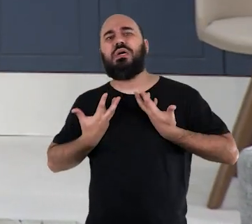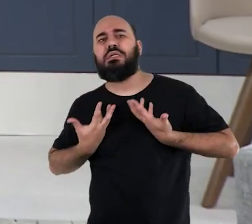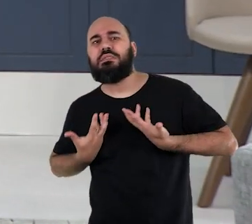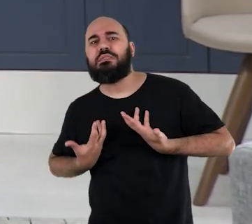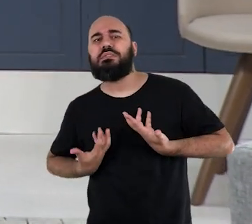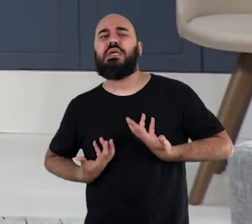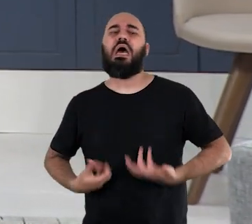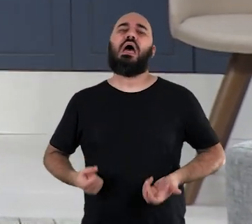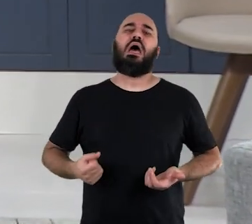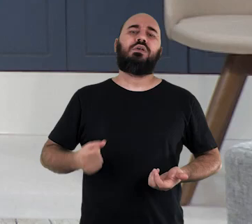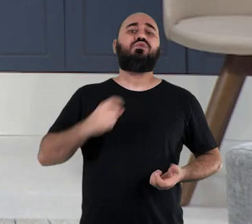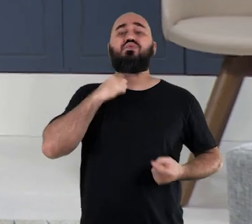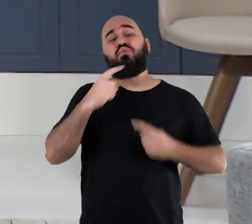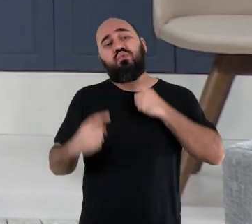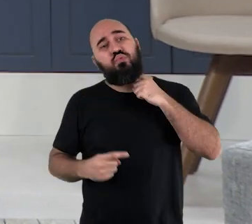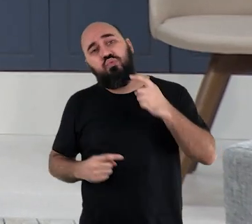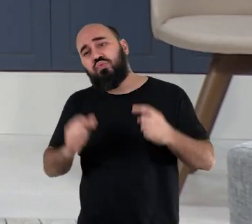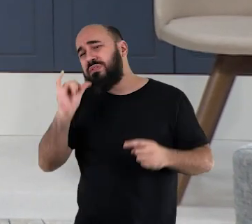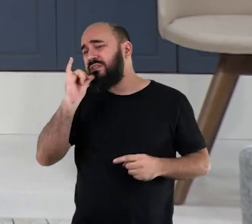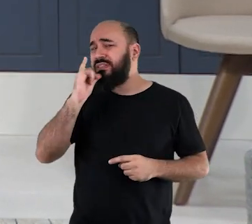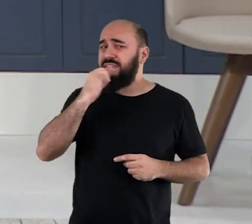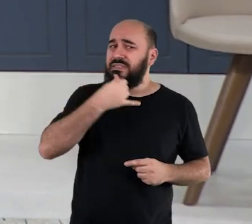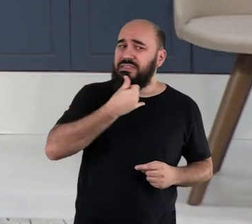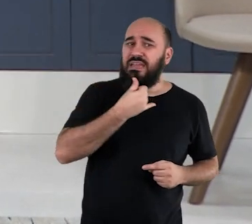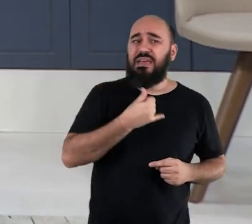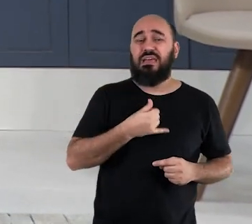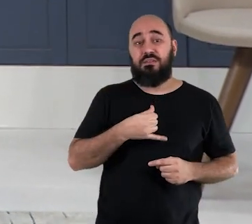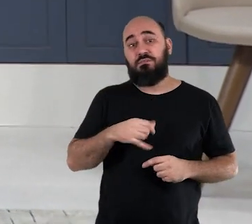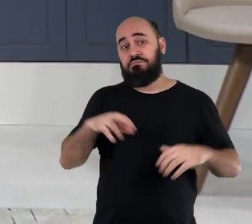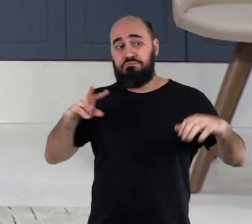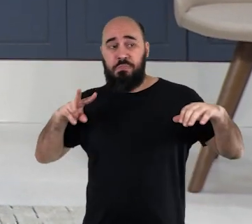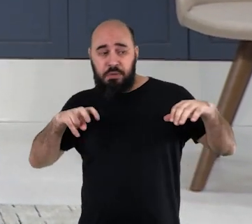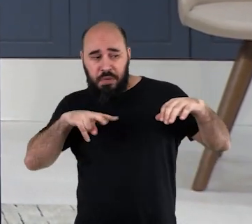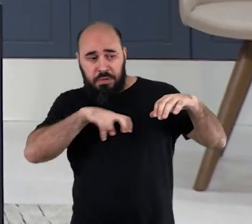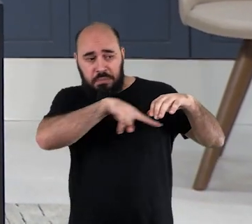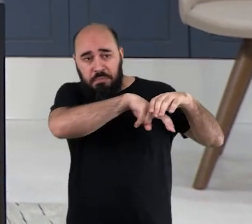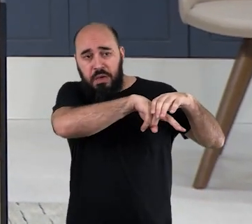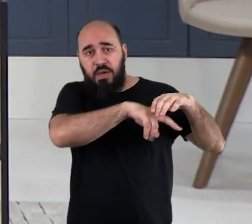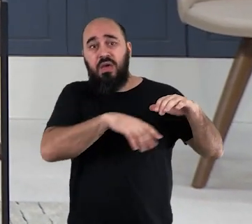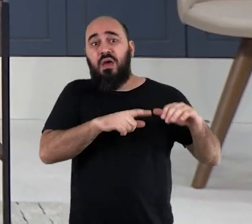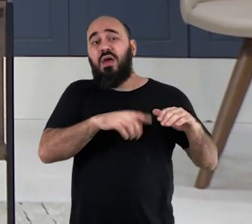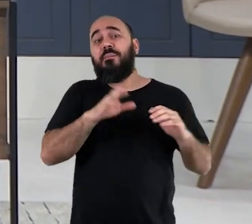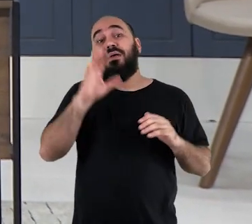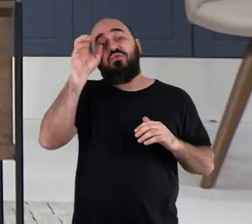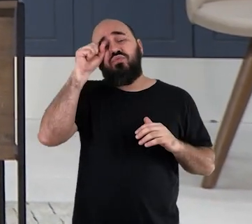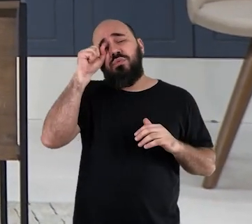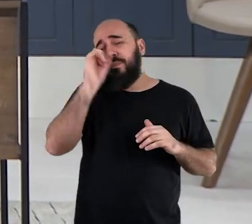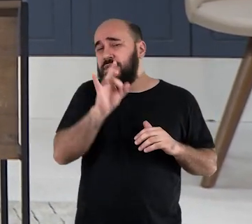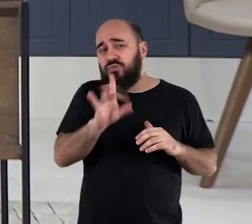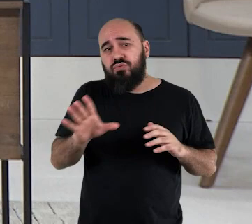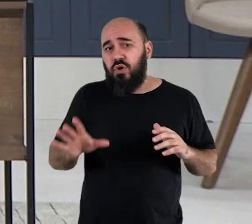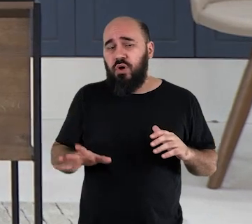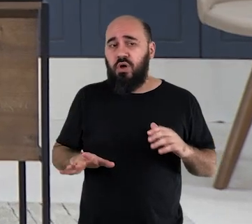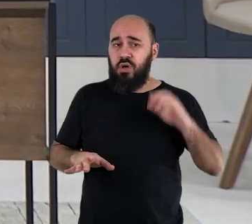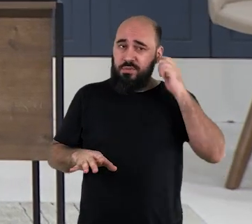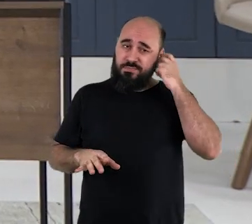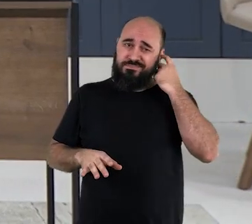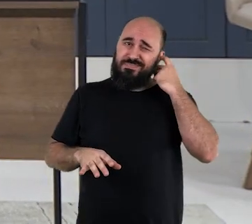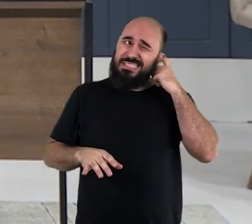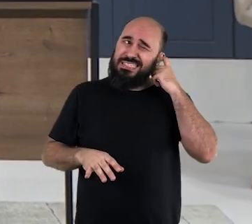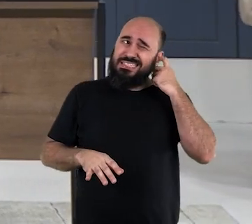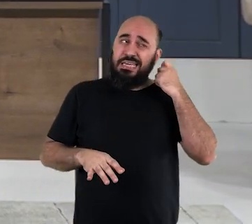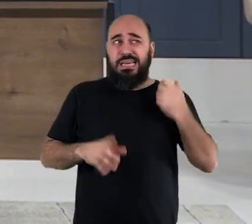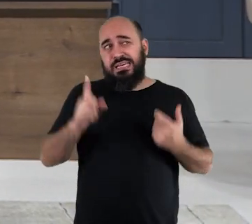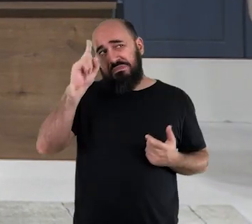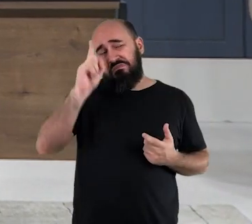desgaste, da dúvida, da tristeza. Elias entra nessa caverna com o objetivo de passar a noite. Eu não sei se você já entrou assim